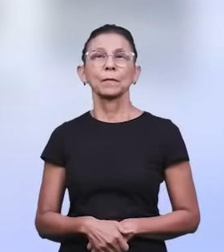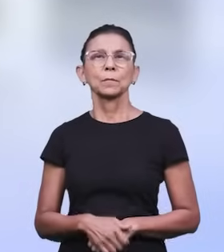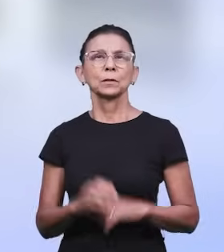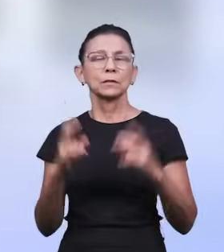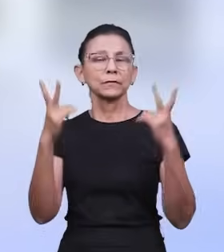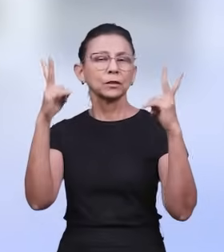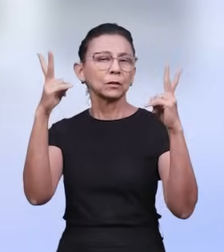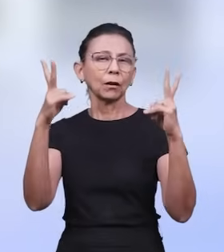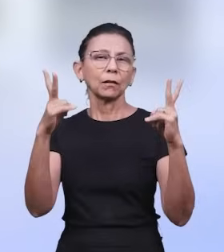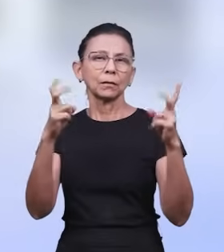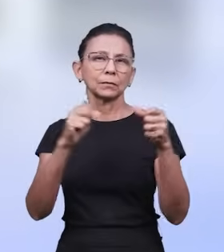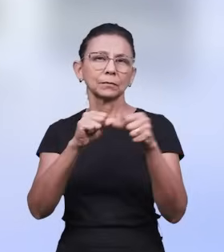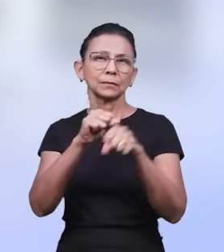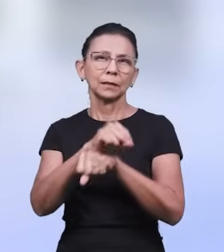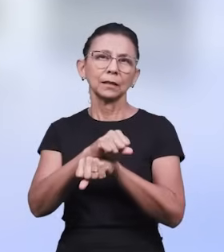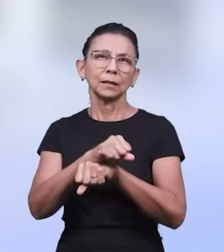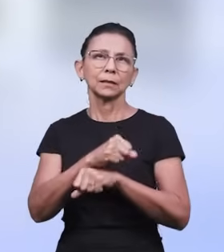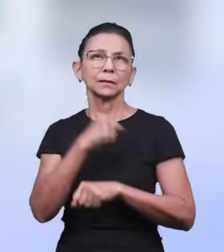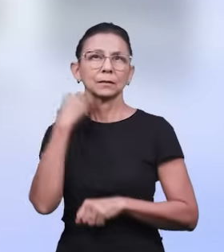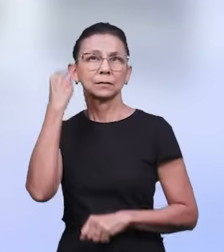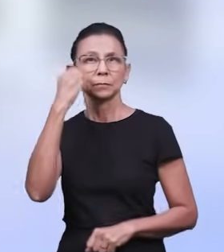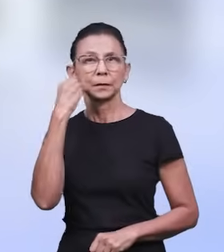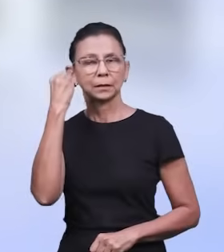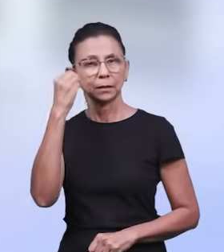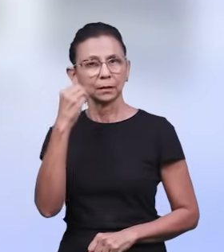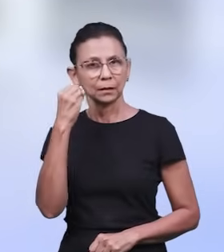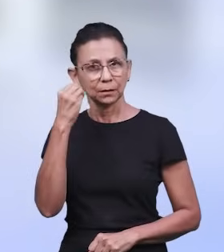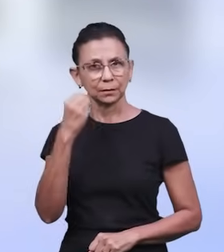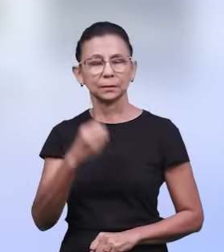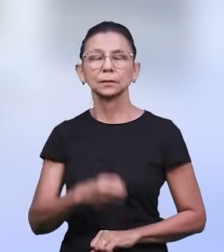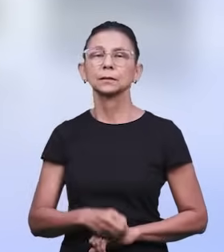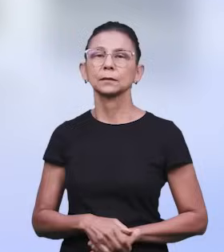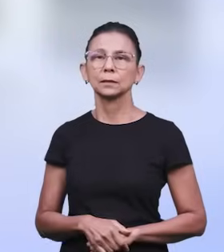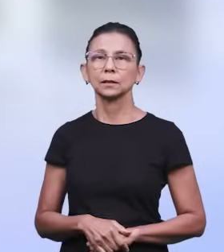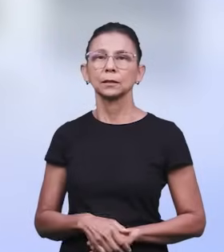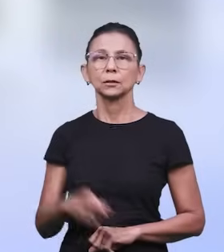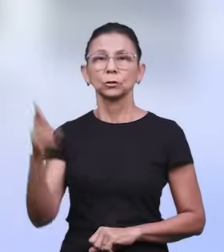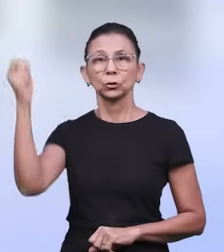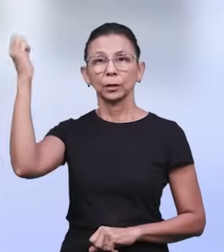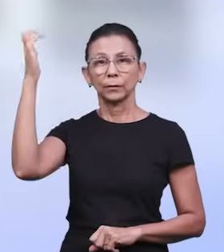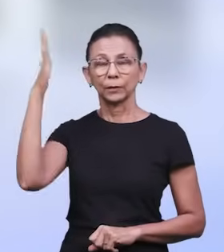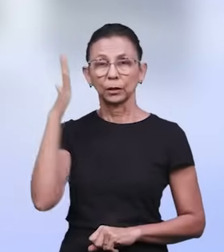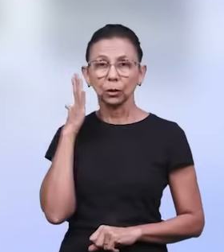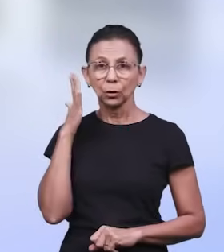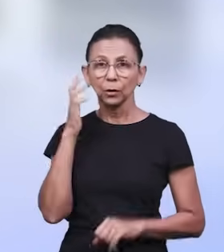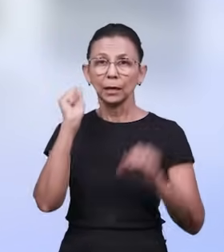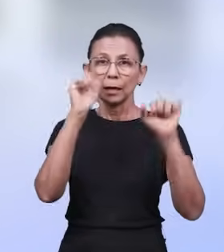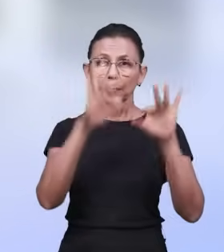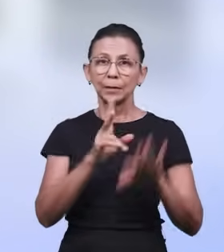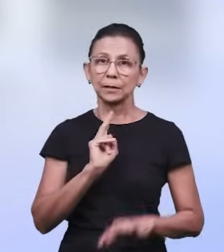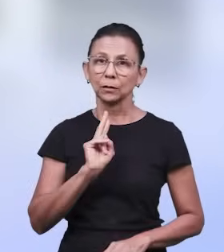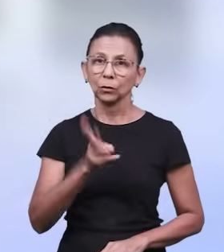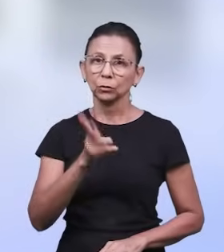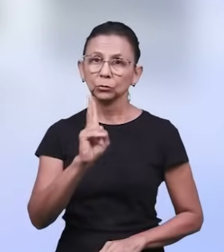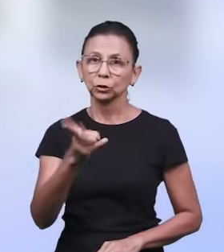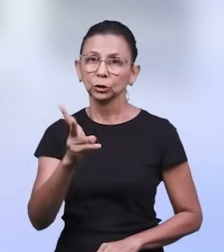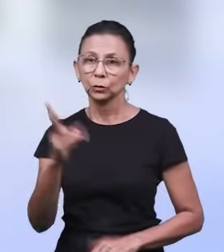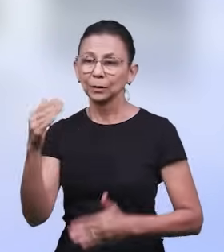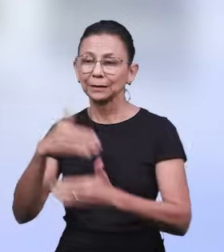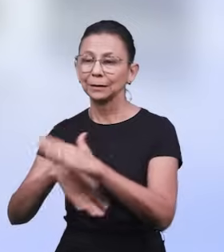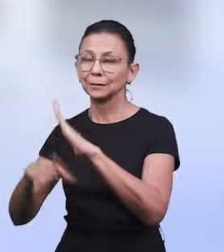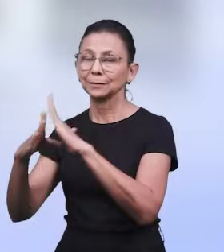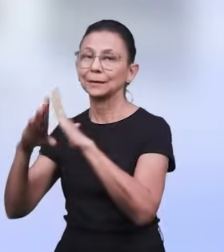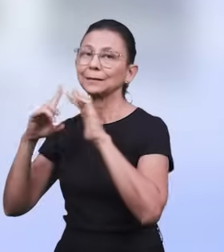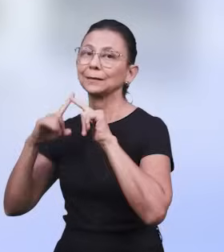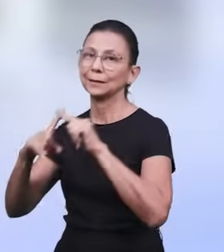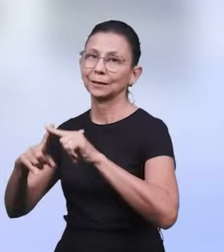as vitórias, as experiências, elas retornariam para as nossas igrejas como um transbordar daquilo que nós